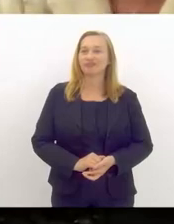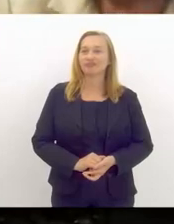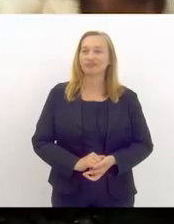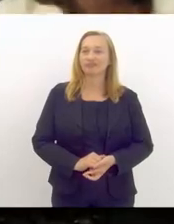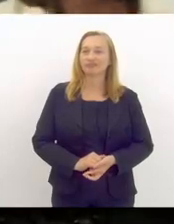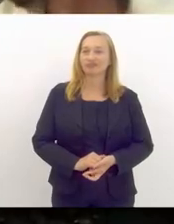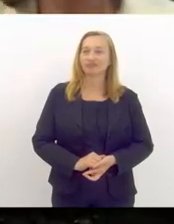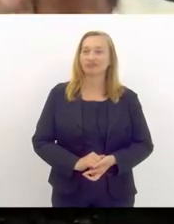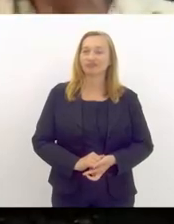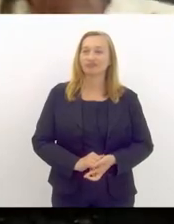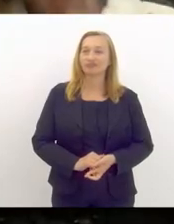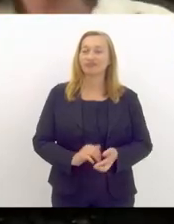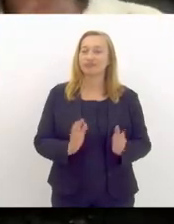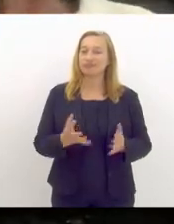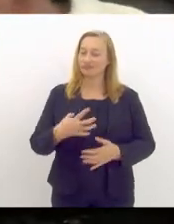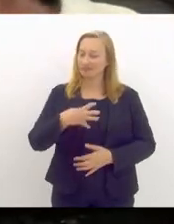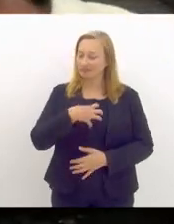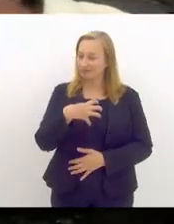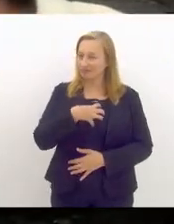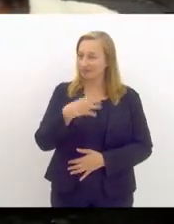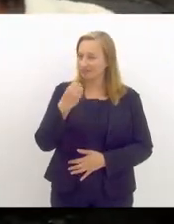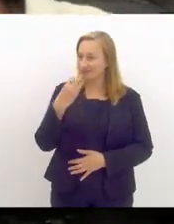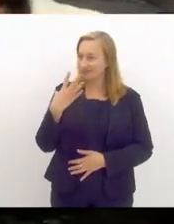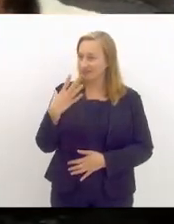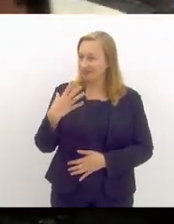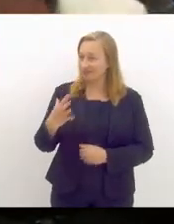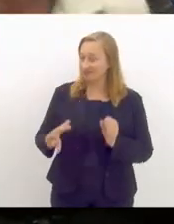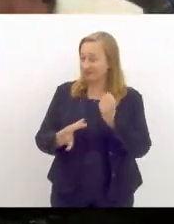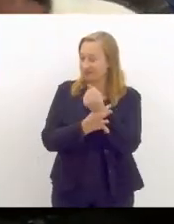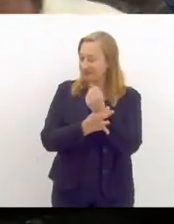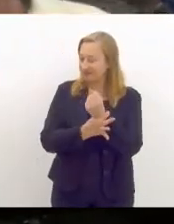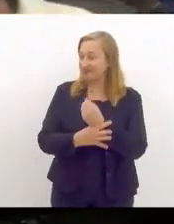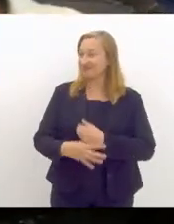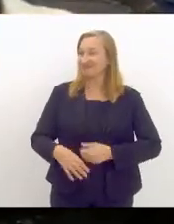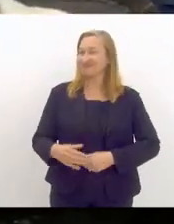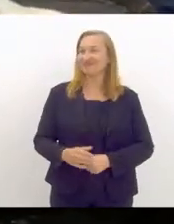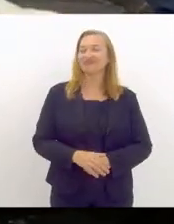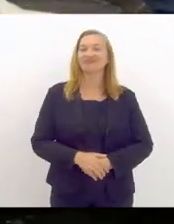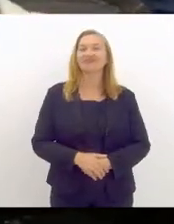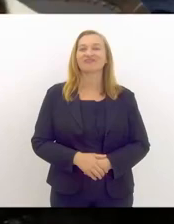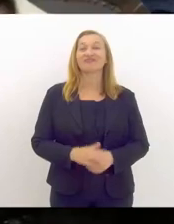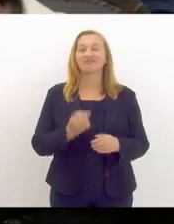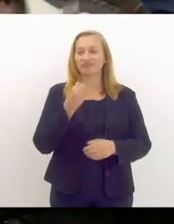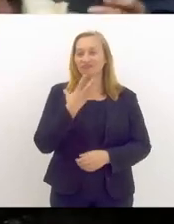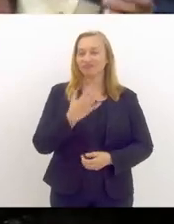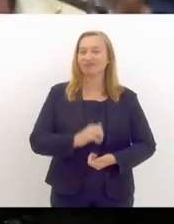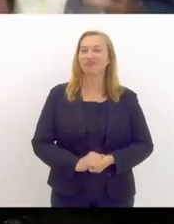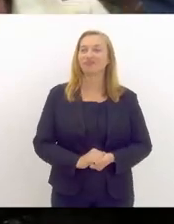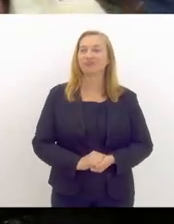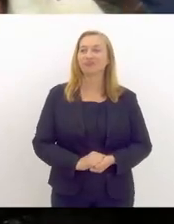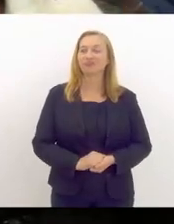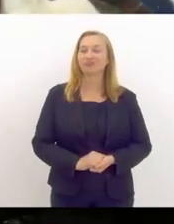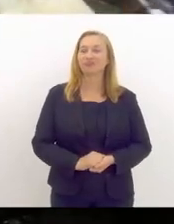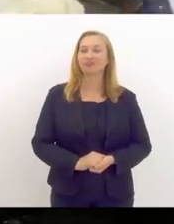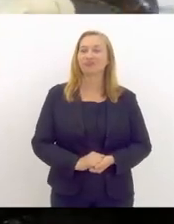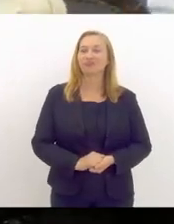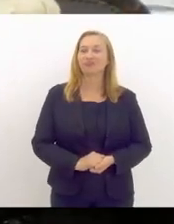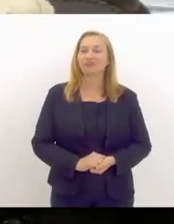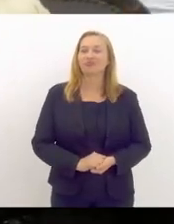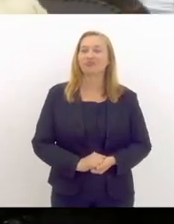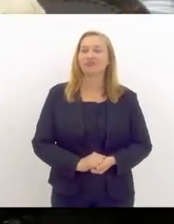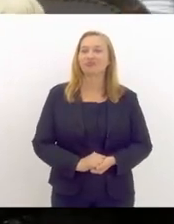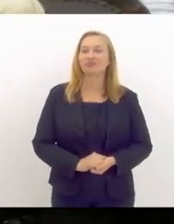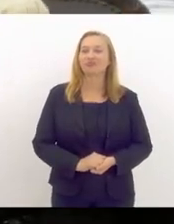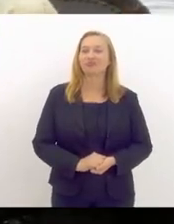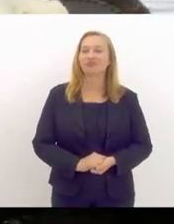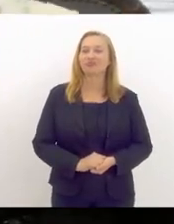E agora eu me sinto bem acompanhado e muito mais seguro. Muito bem. Vamos, então,